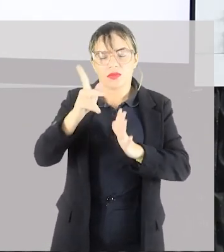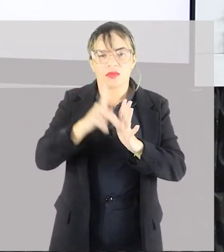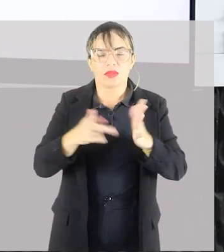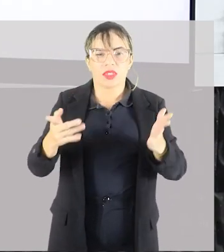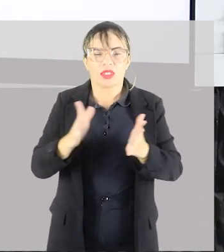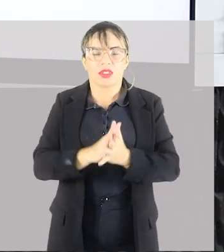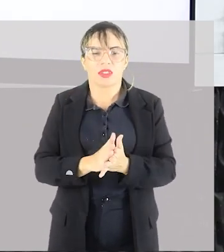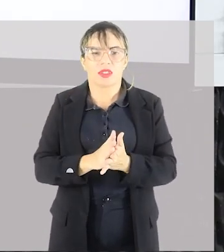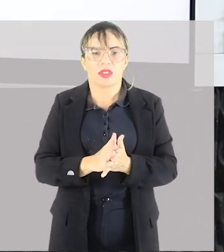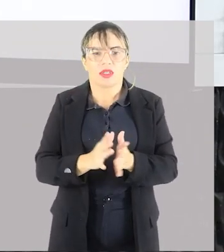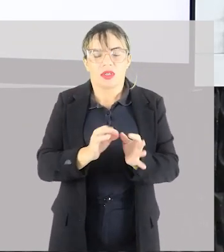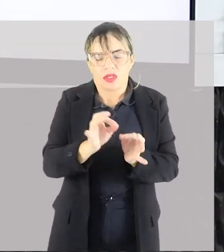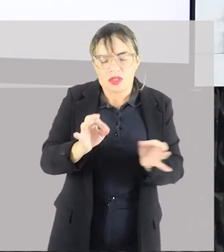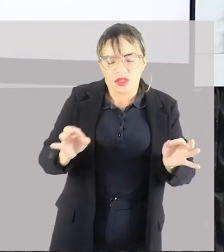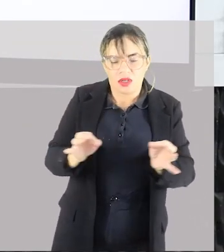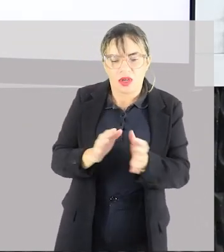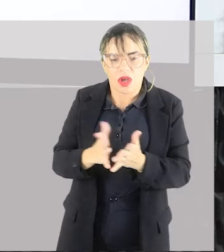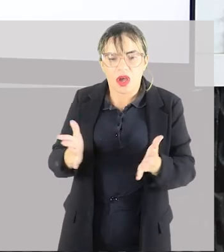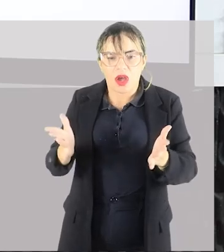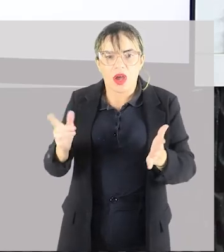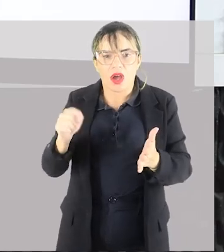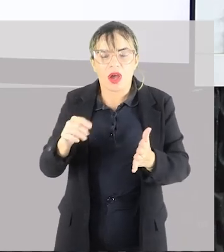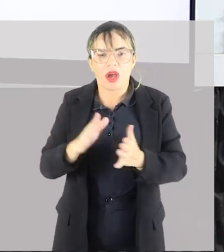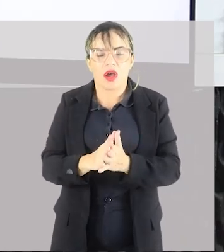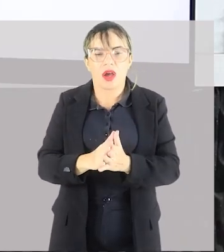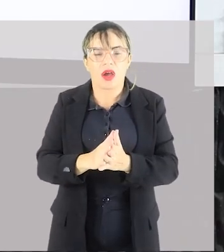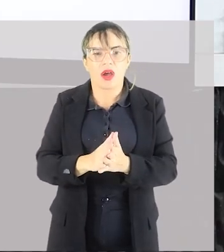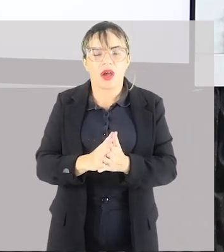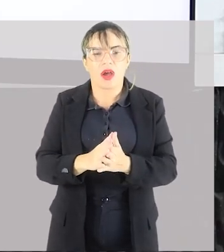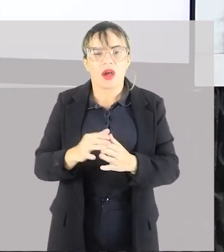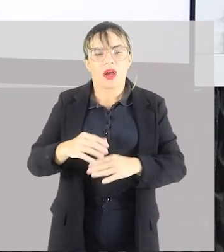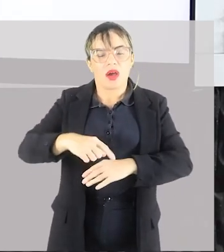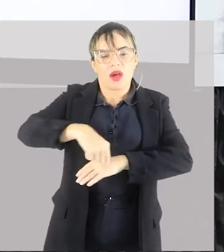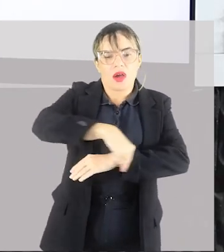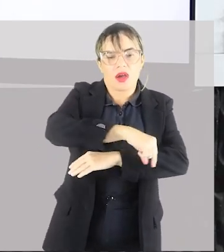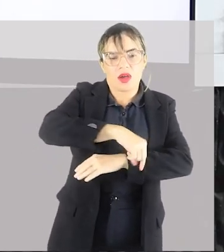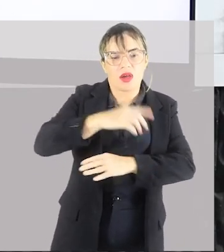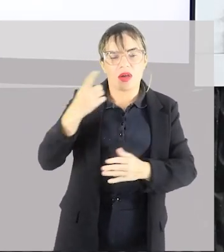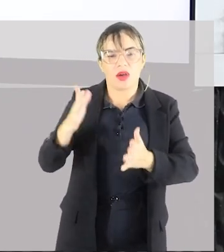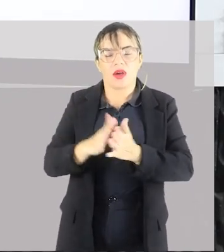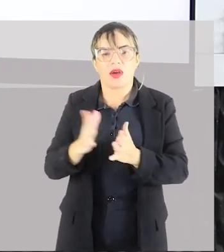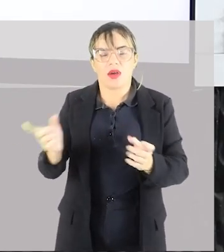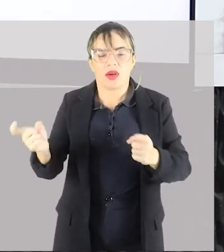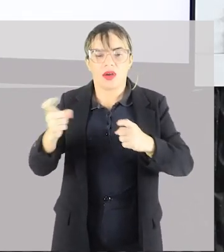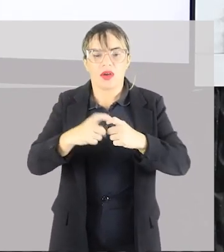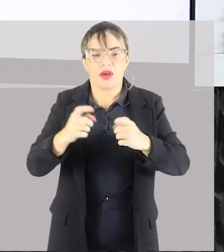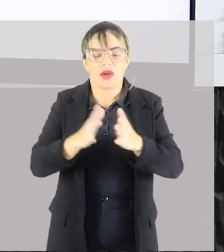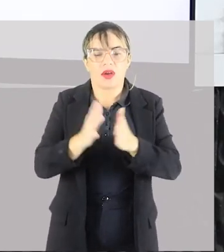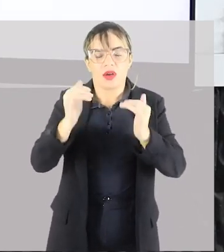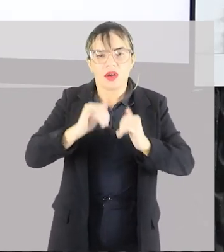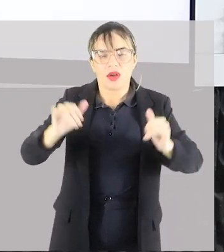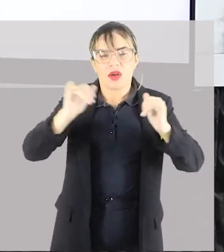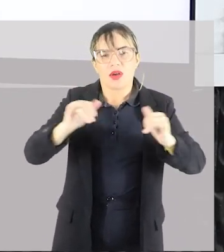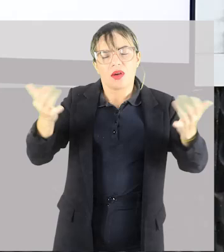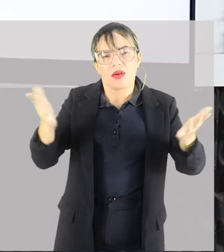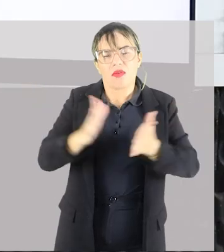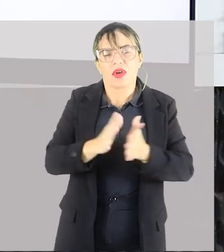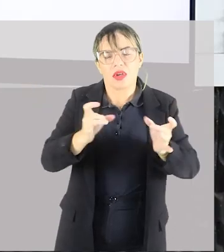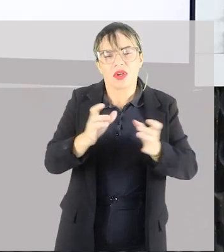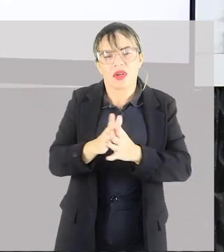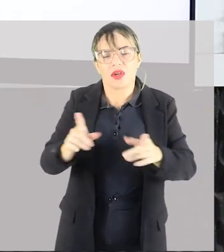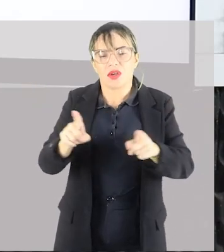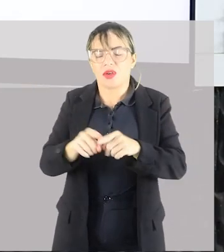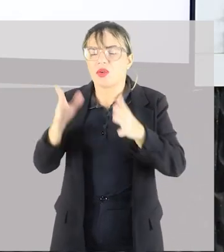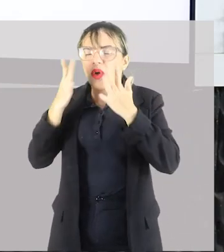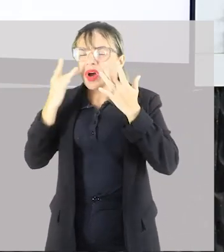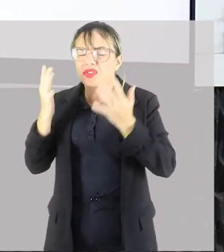pode? Um médico vende a informação e a capacidade de definir o que é melhor. Um artista não pode? Vocês